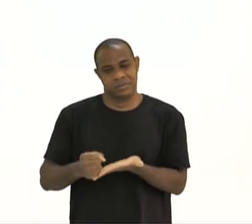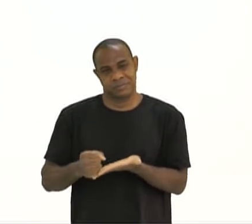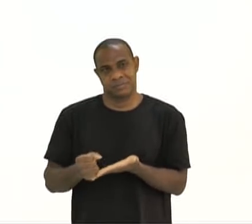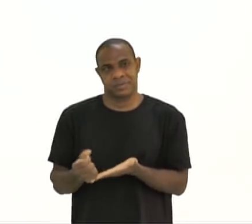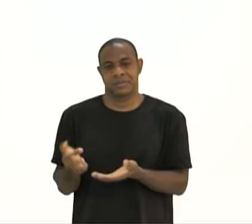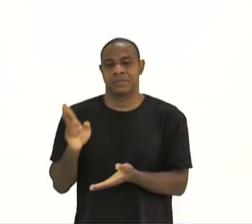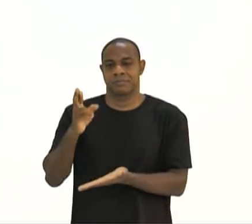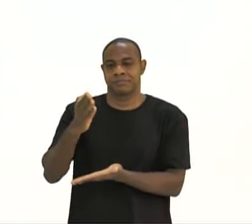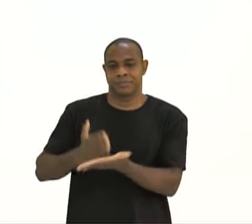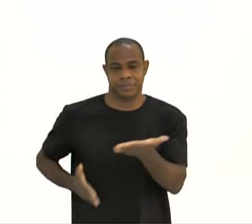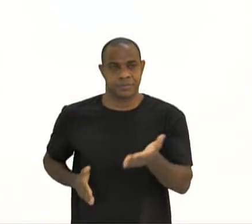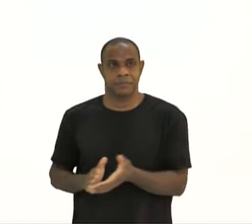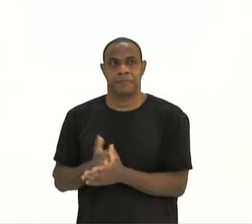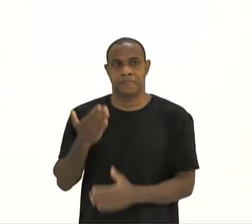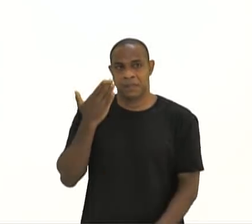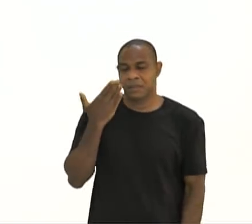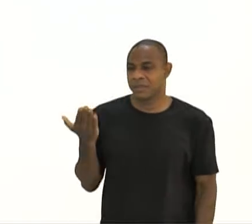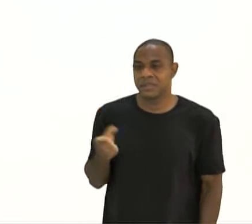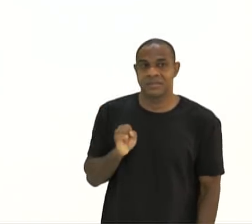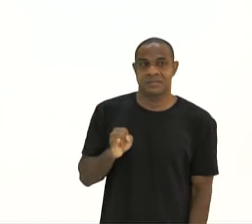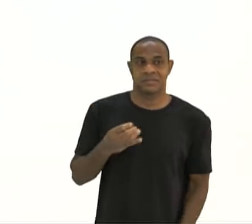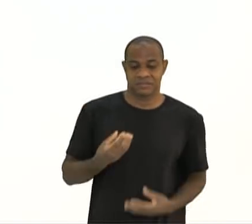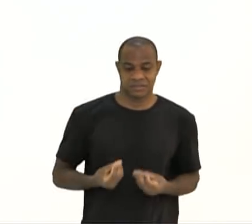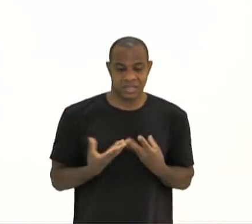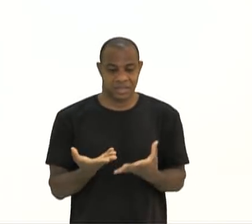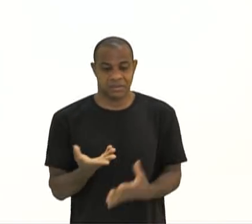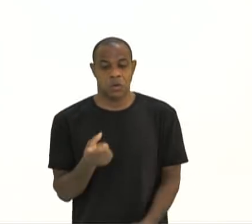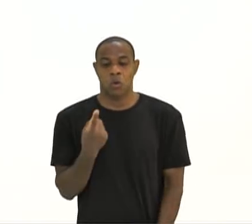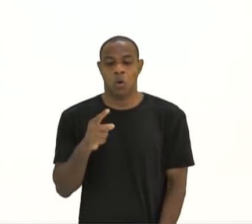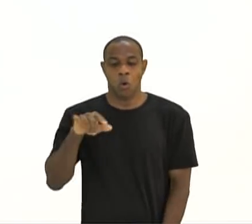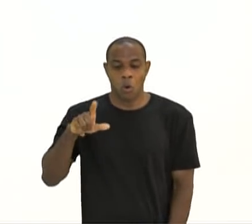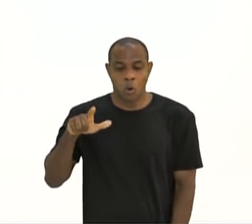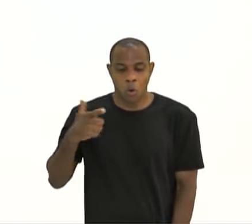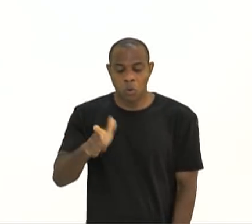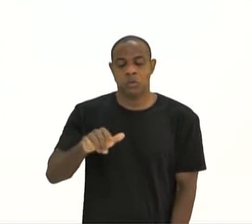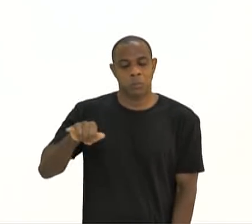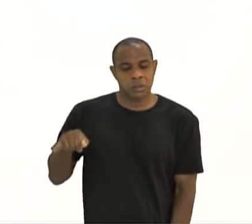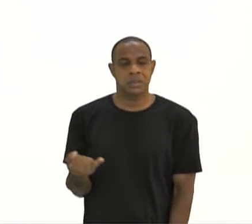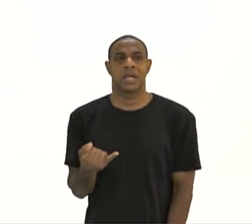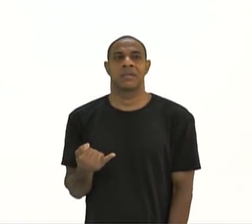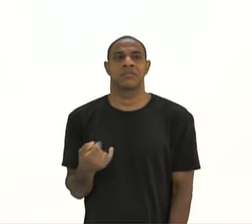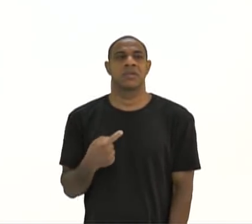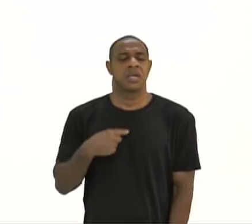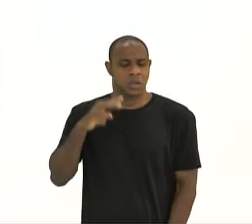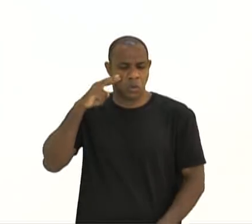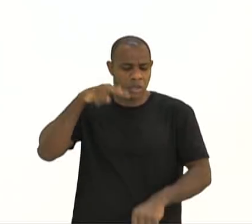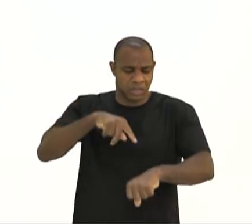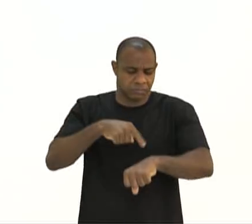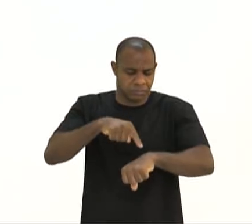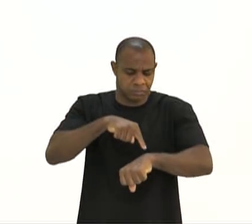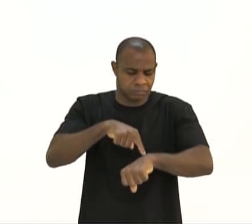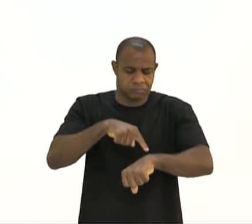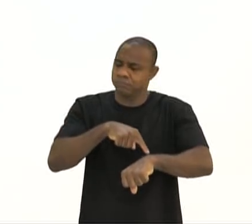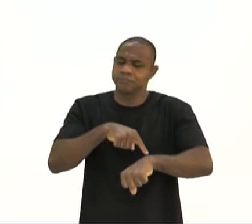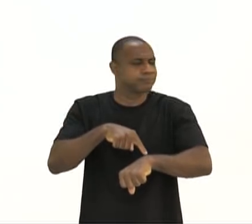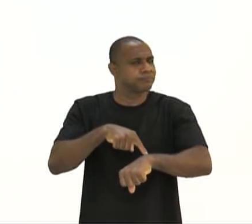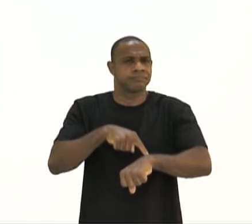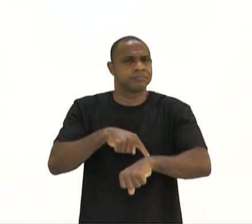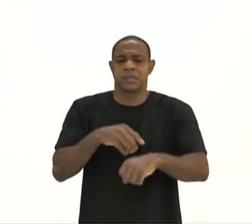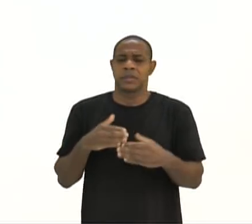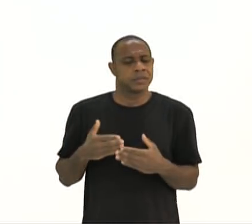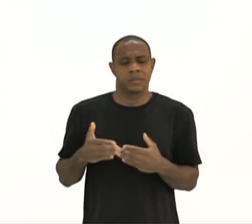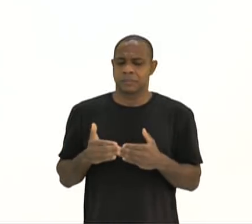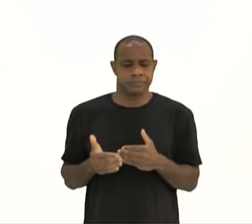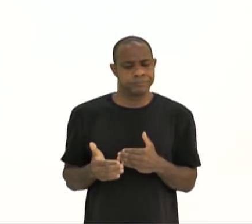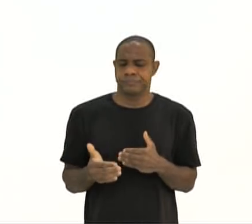Se me fosse dado um dia, outra oportunidade, eu nem olhava o relógio. Seguiria sempre em